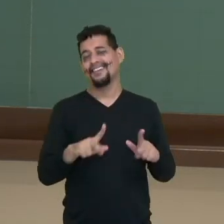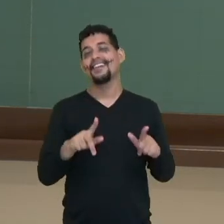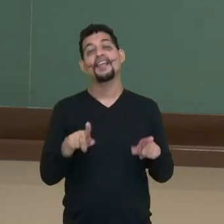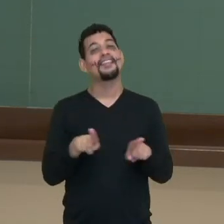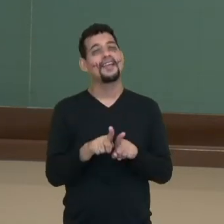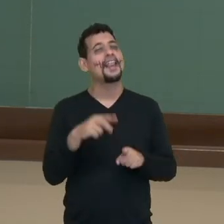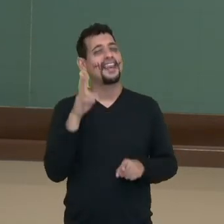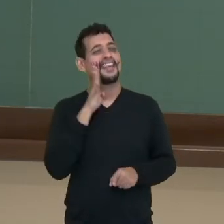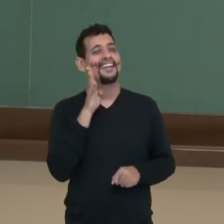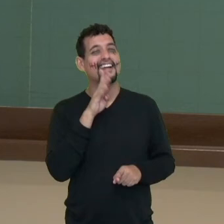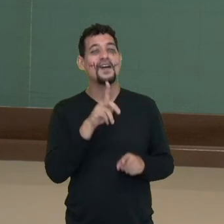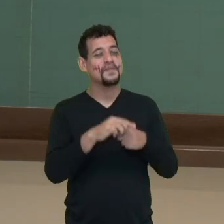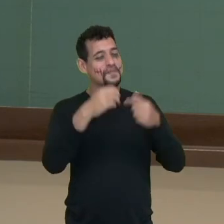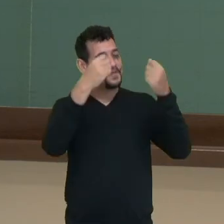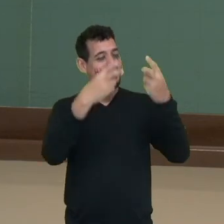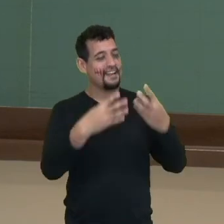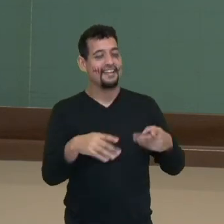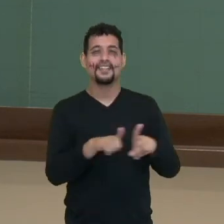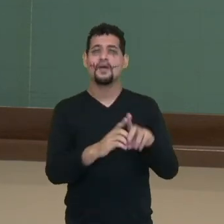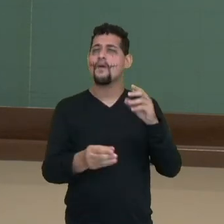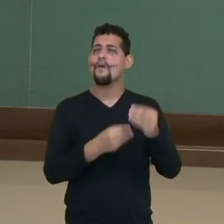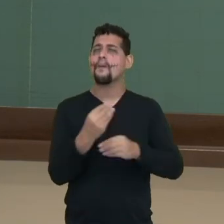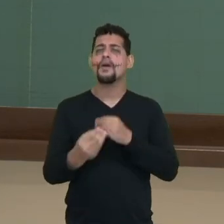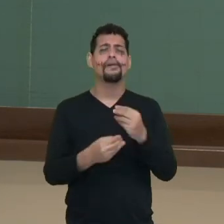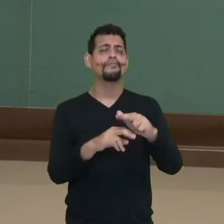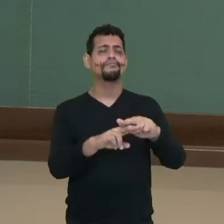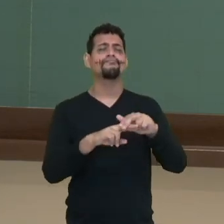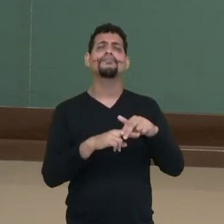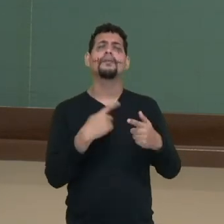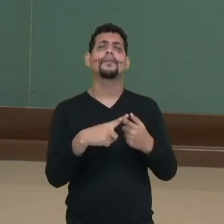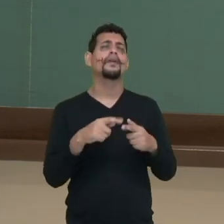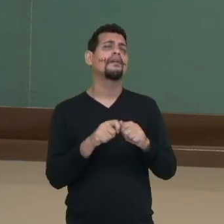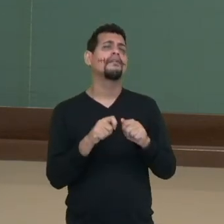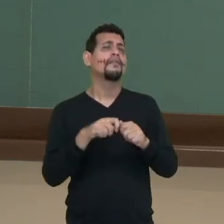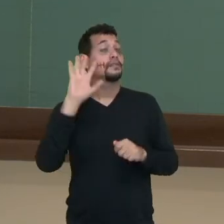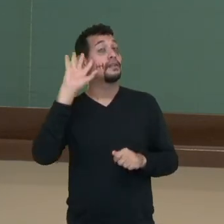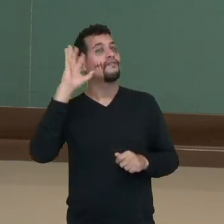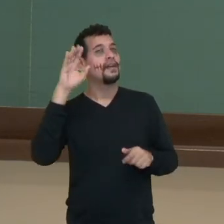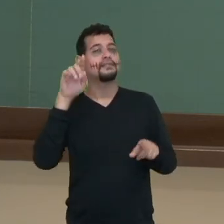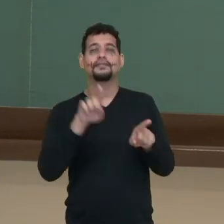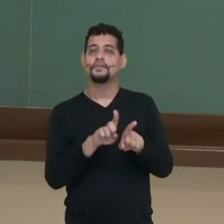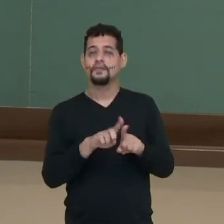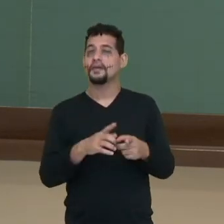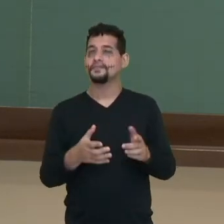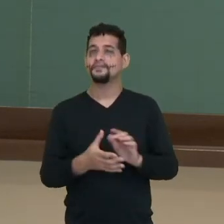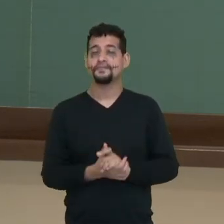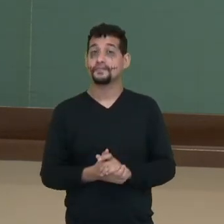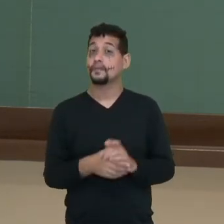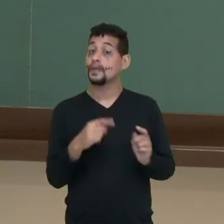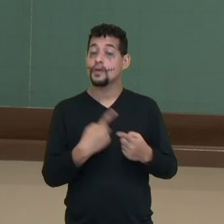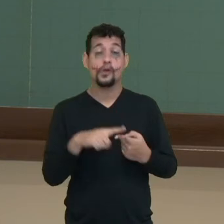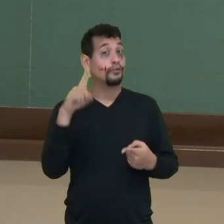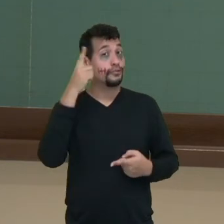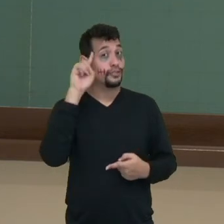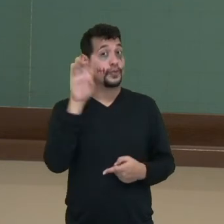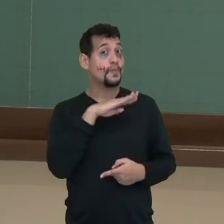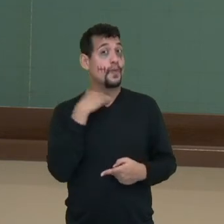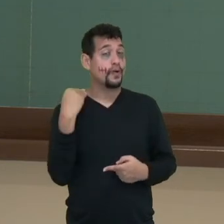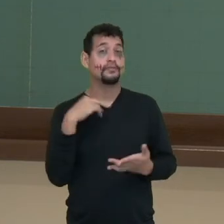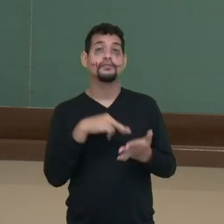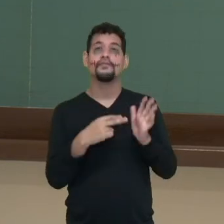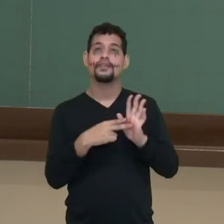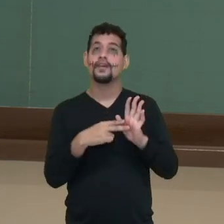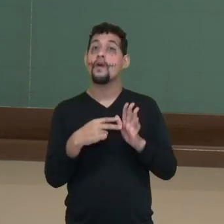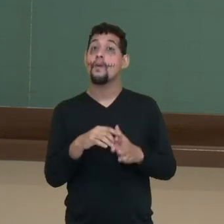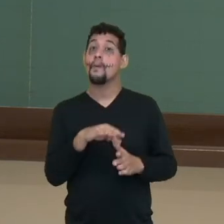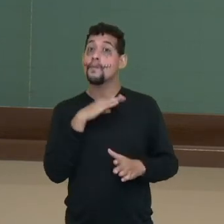forma interessante, explicar também o porquê que eles fazem essa cerimônia. Porque é o dia que os mortos vêm